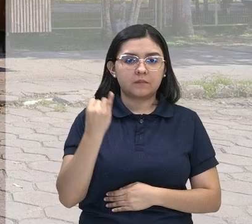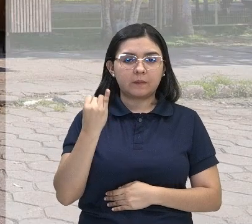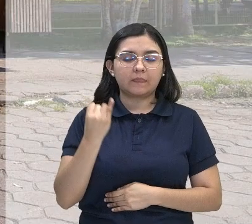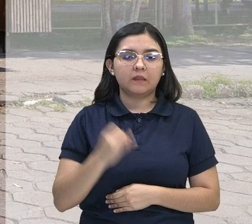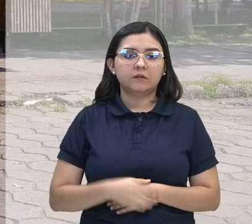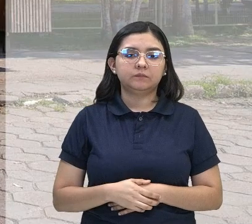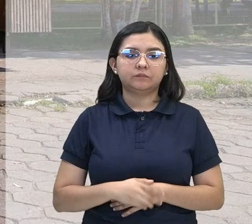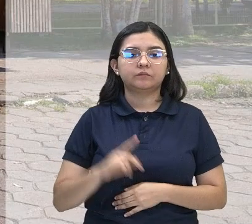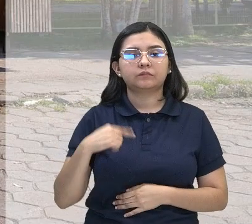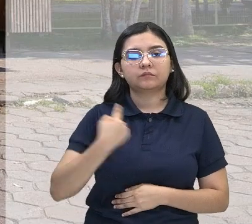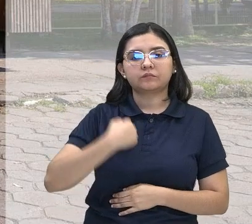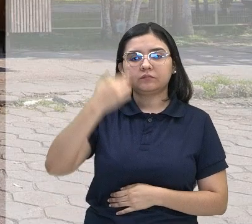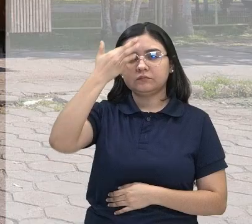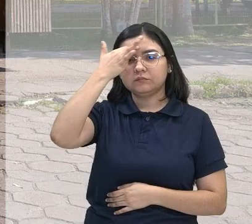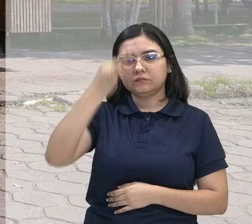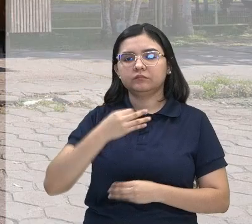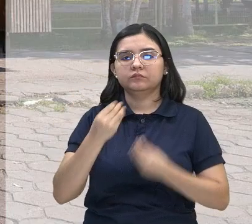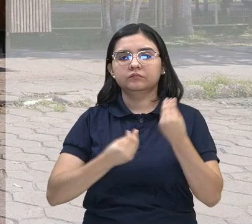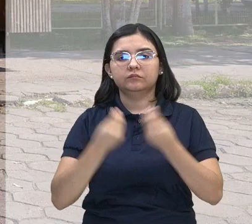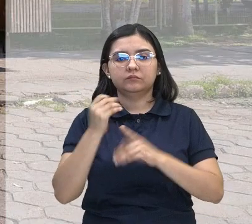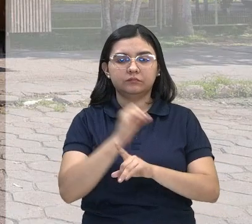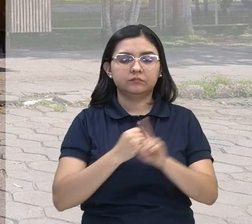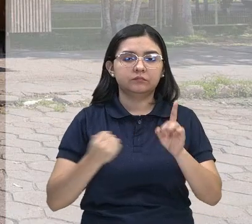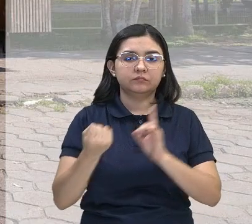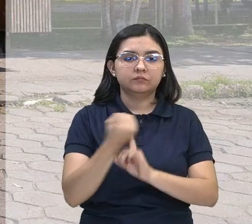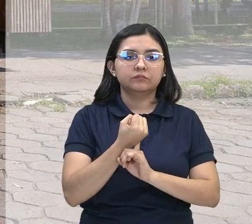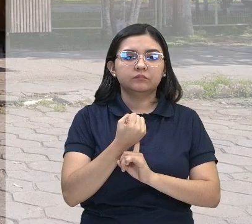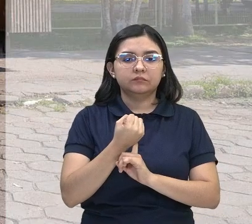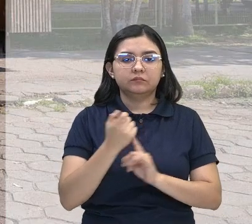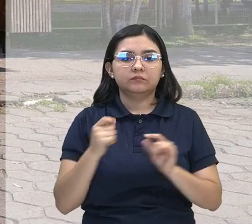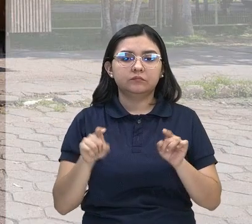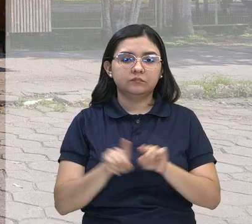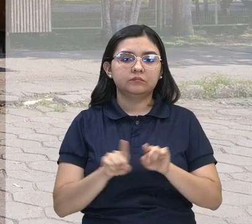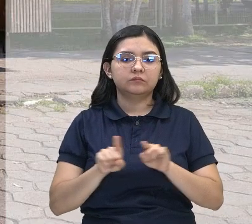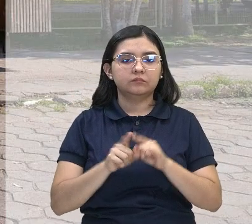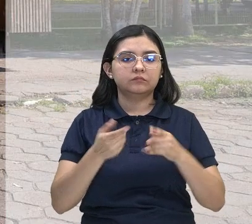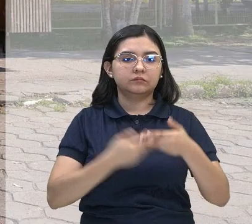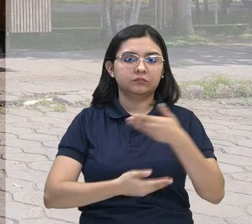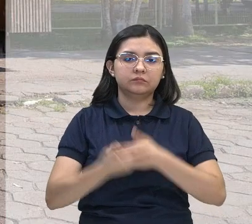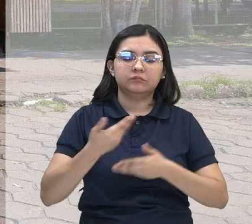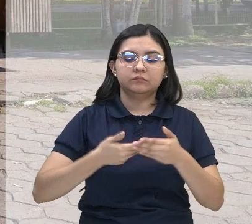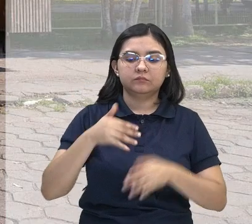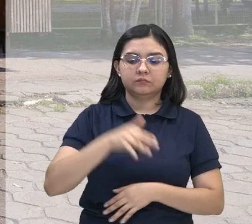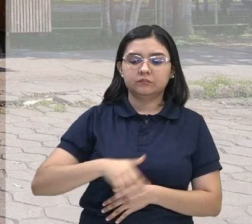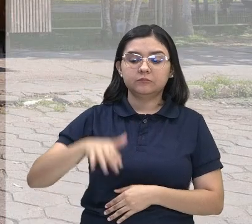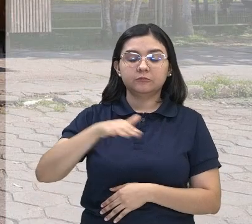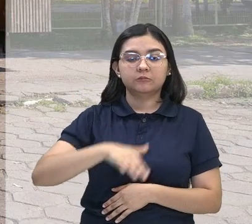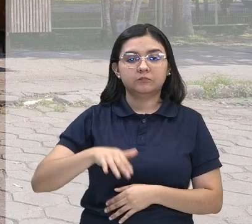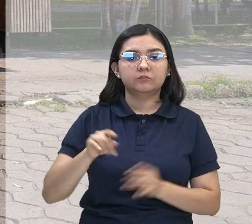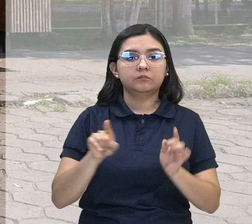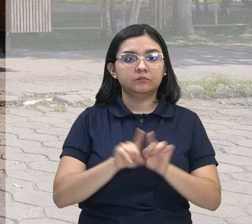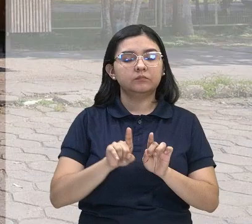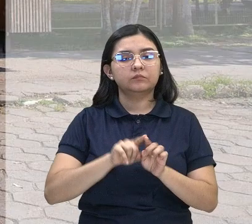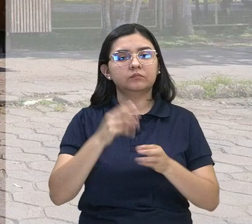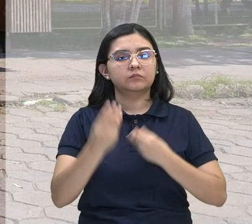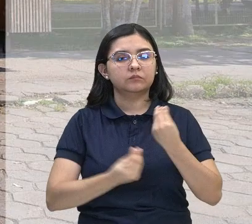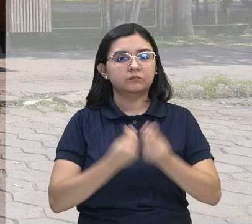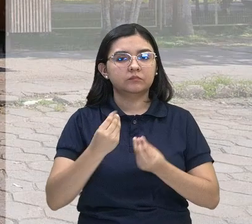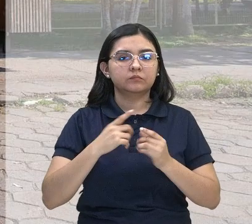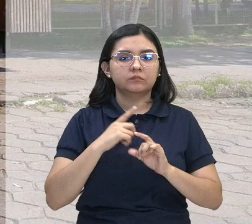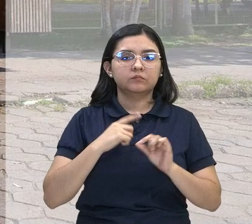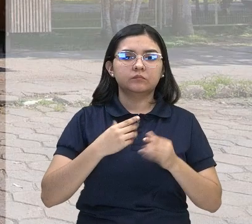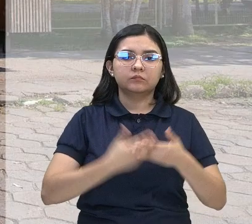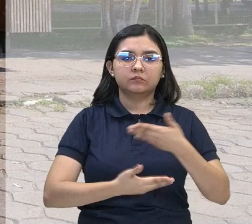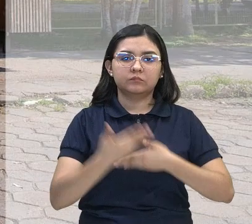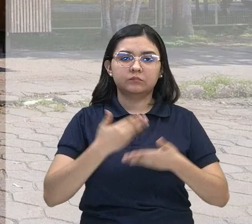fundamental para entender como as sociedades humanas interagem com o meio e como essas